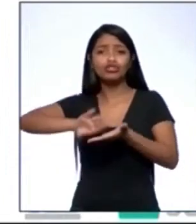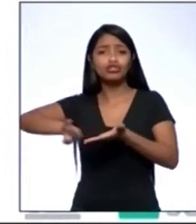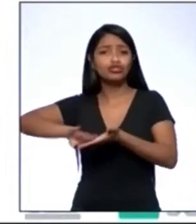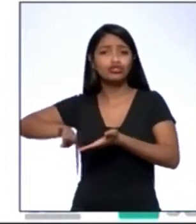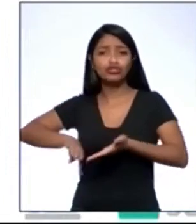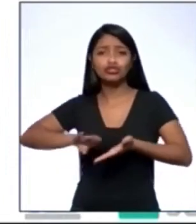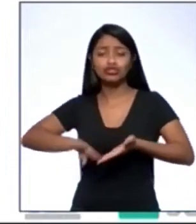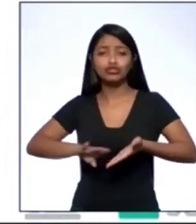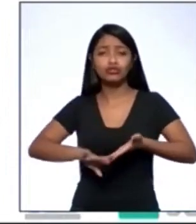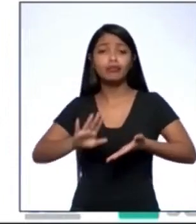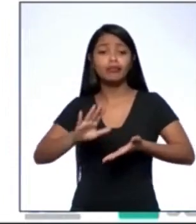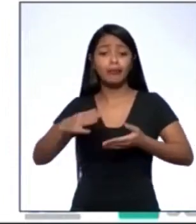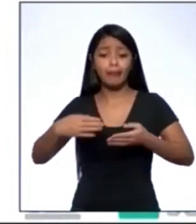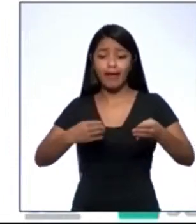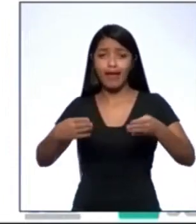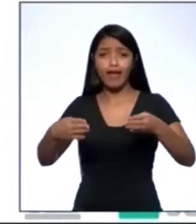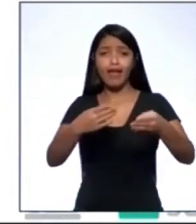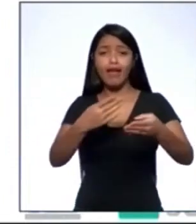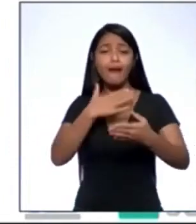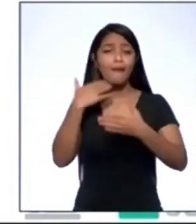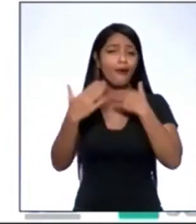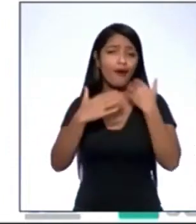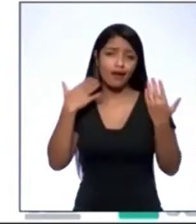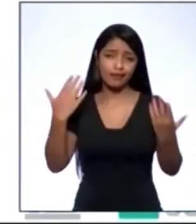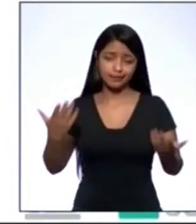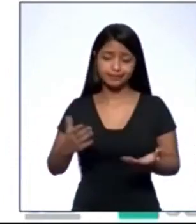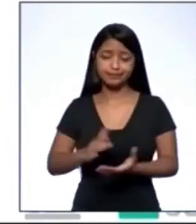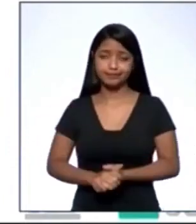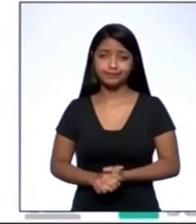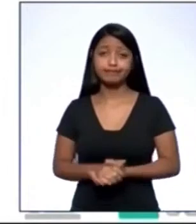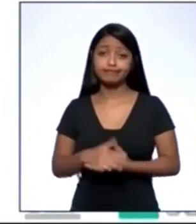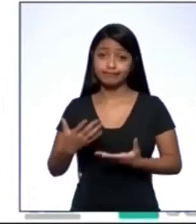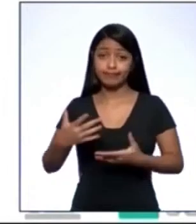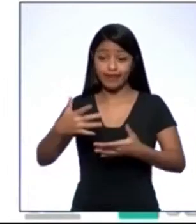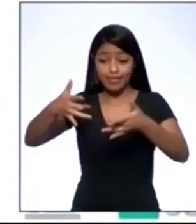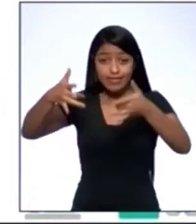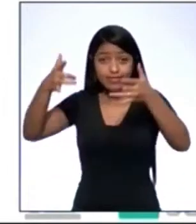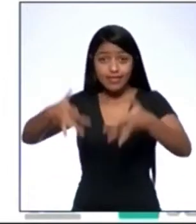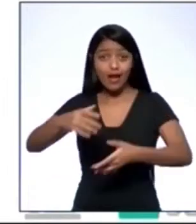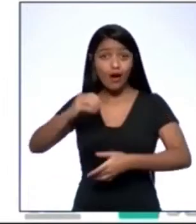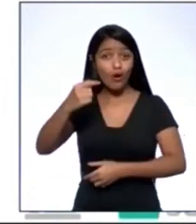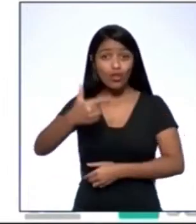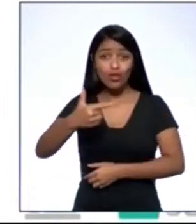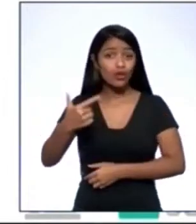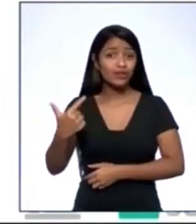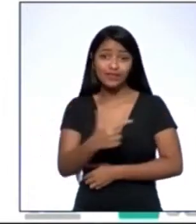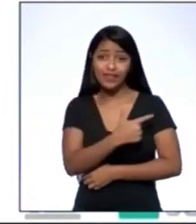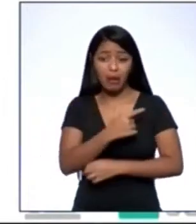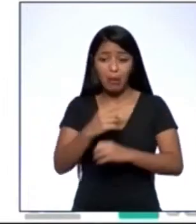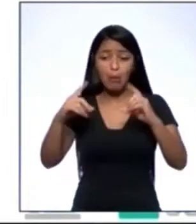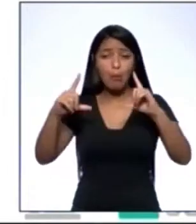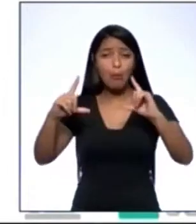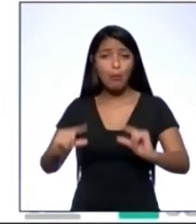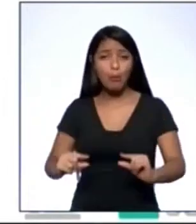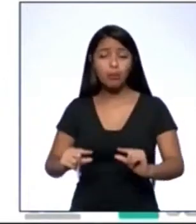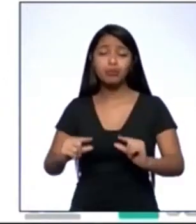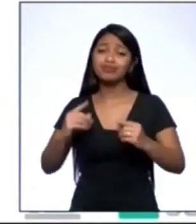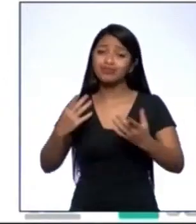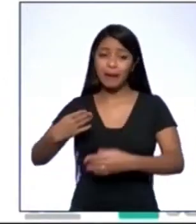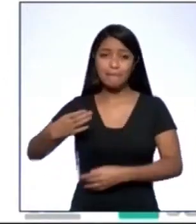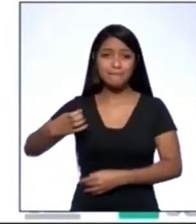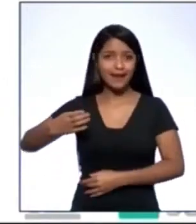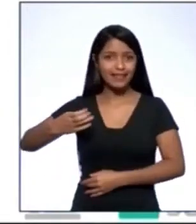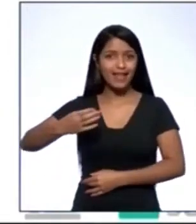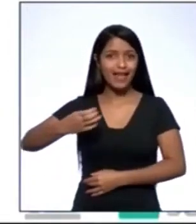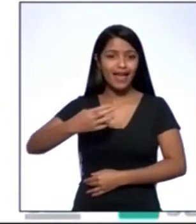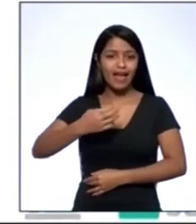no local, como não tem mais, oxigênio no local, desculpe, o que acontece? As próprias bactérias